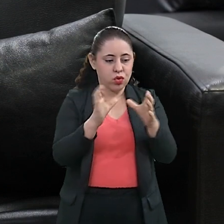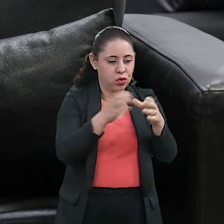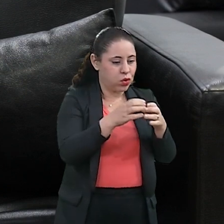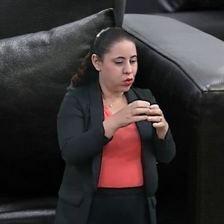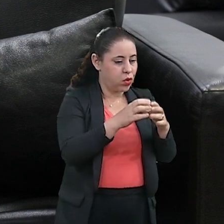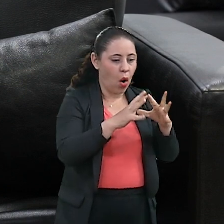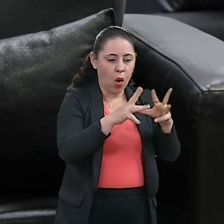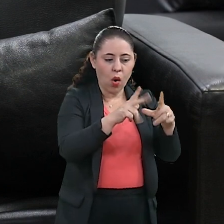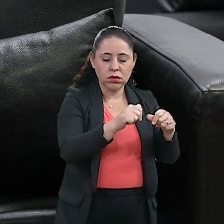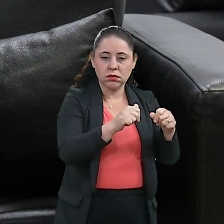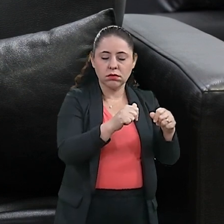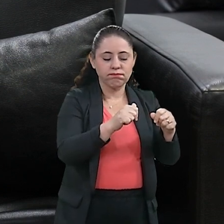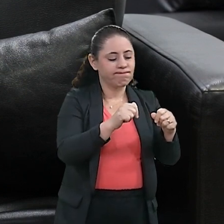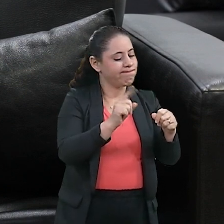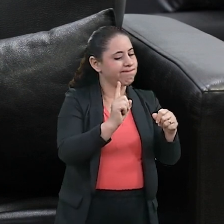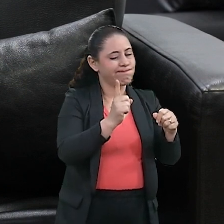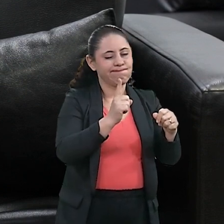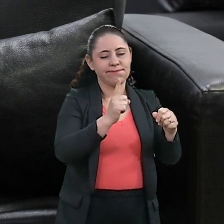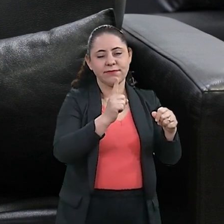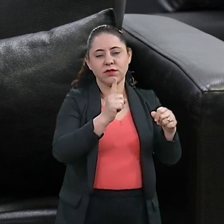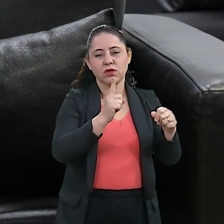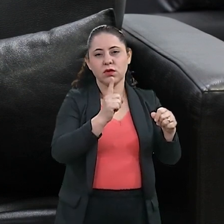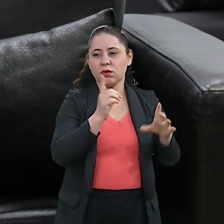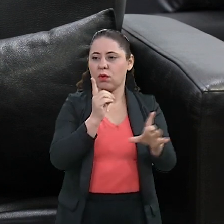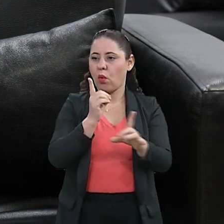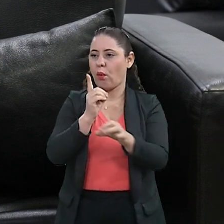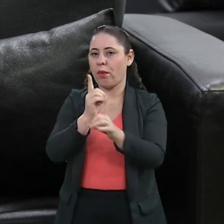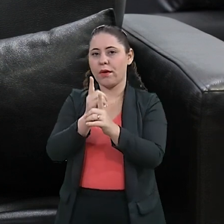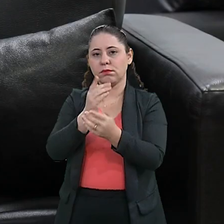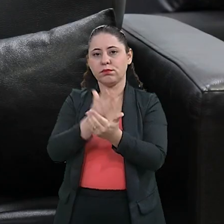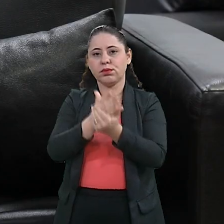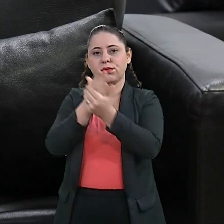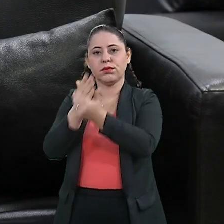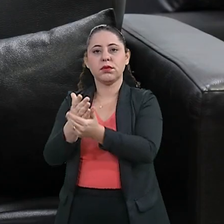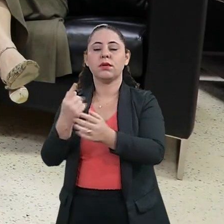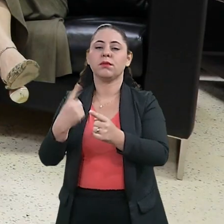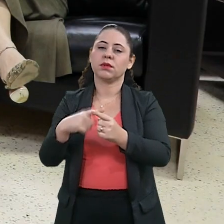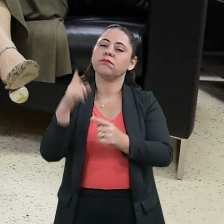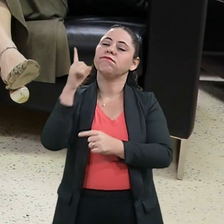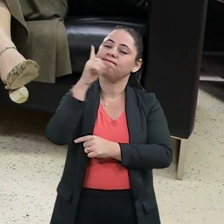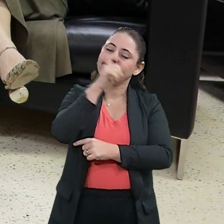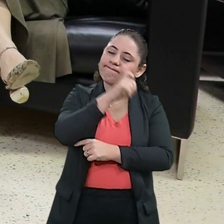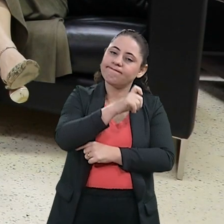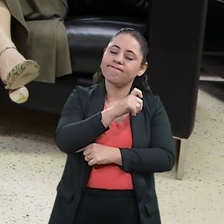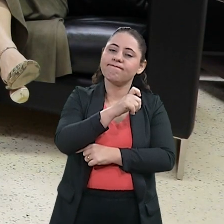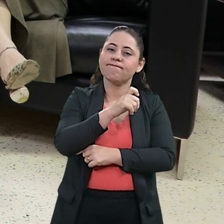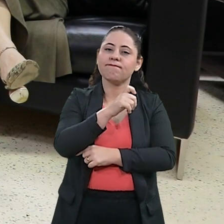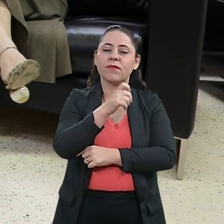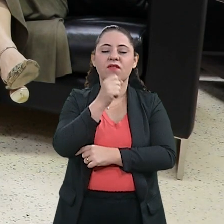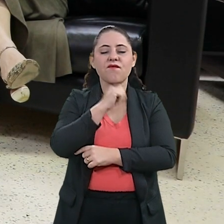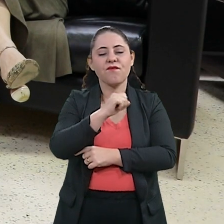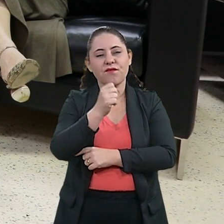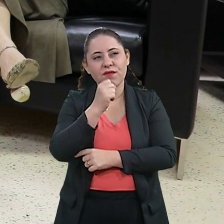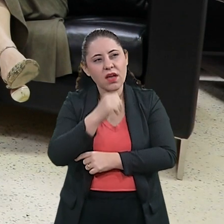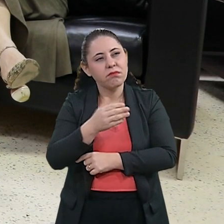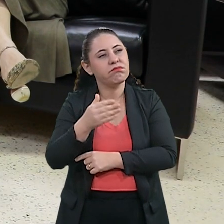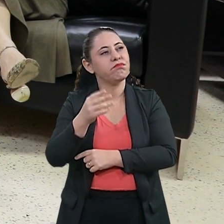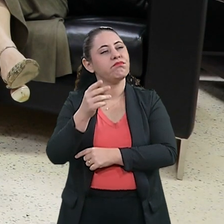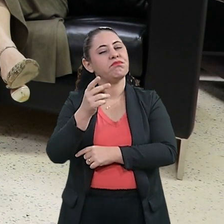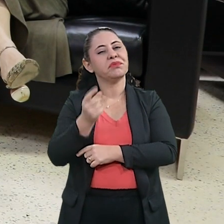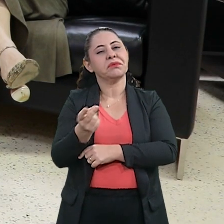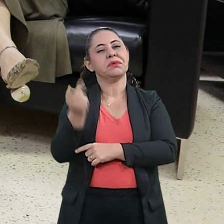todos conseguiram localizar os respectivos processos por conta daquelas dificuldades, né? Coisa